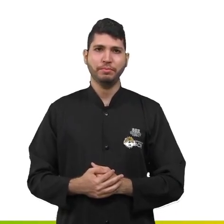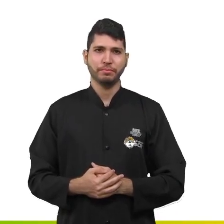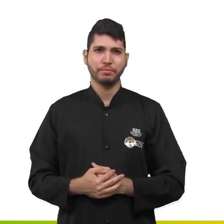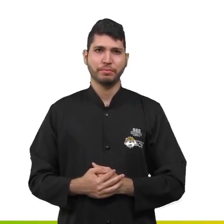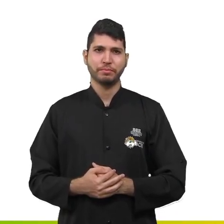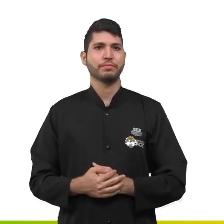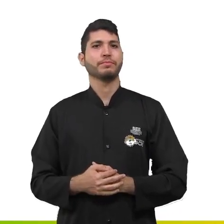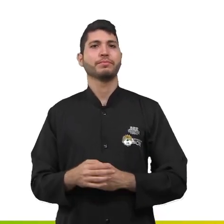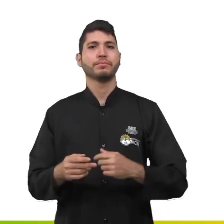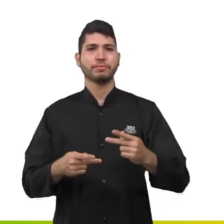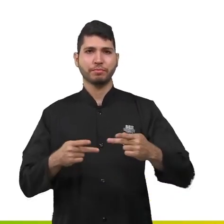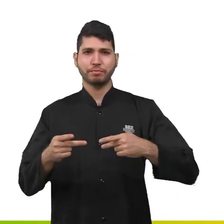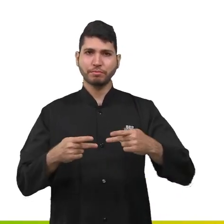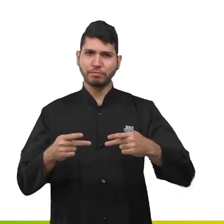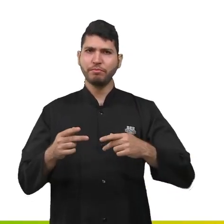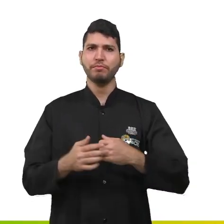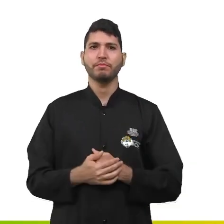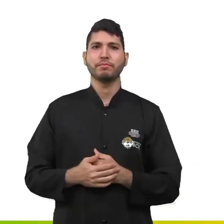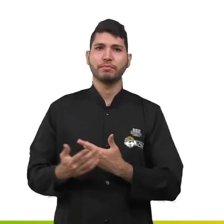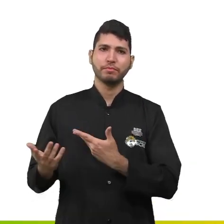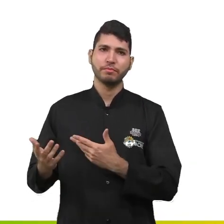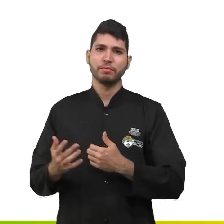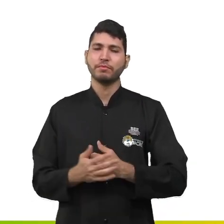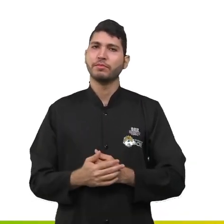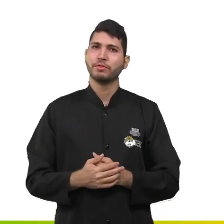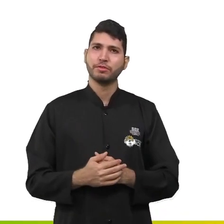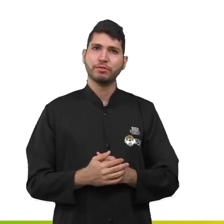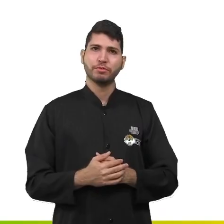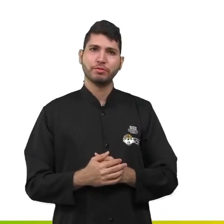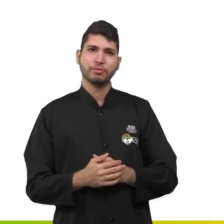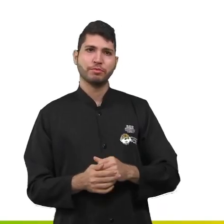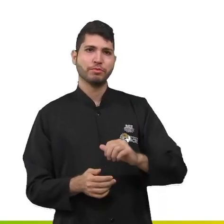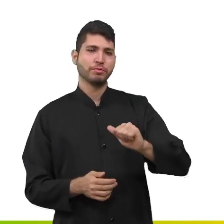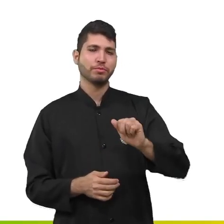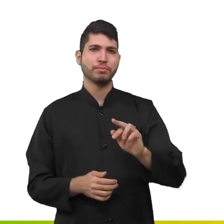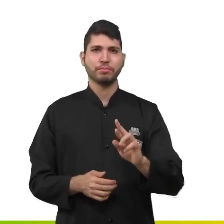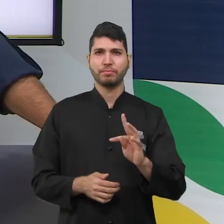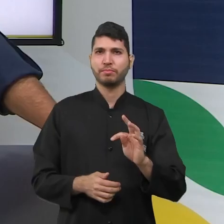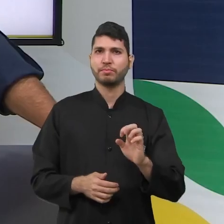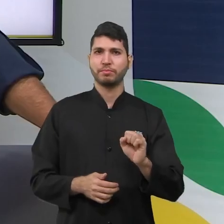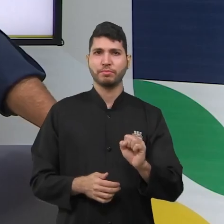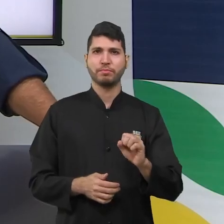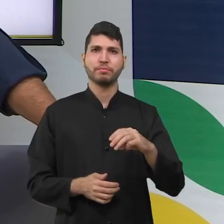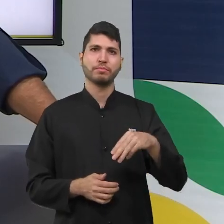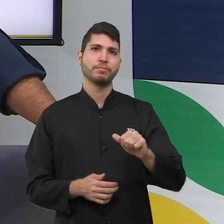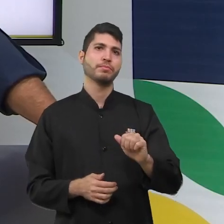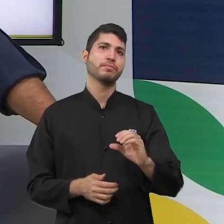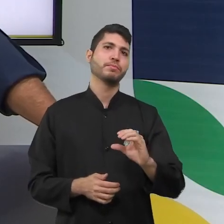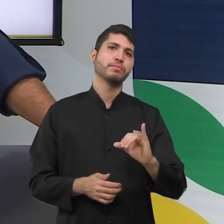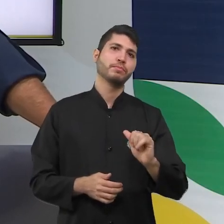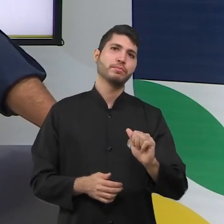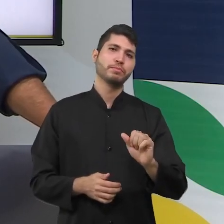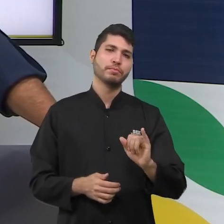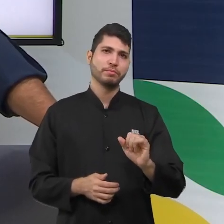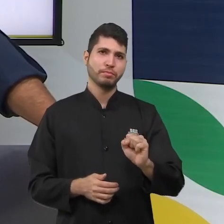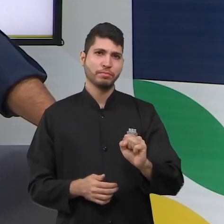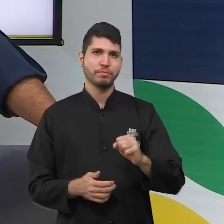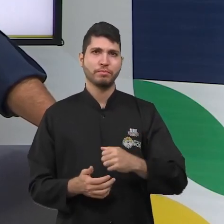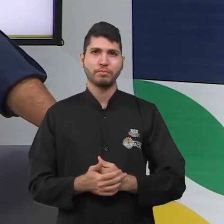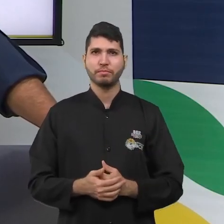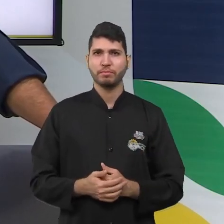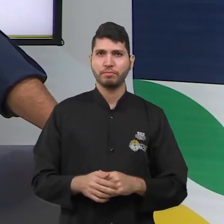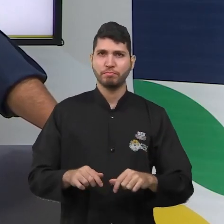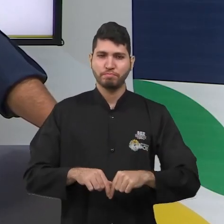de artes marciais, vulgo muito interessante, só um adendo rápido, a faixa azul em jiu-jitsu era de